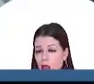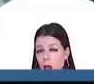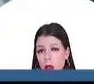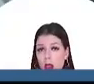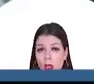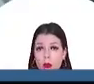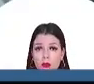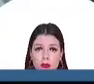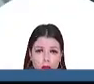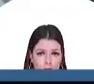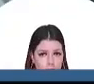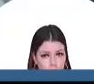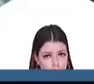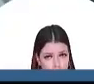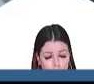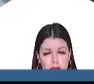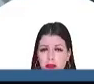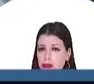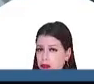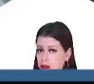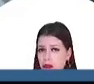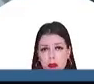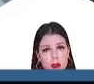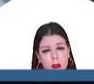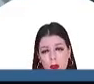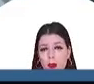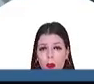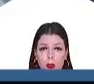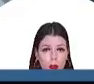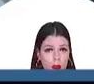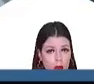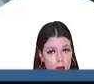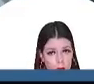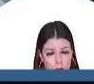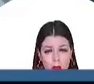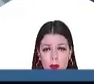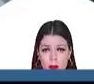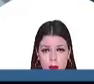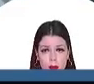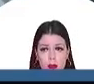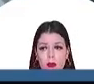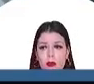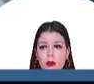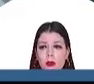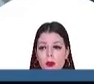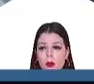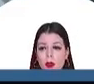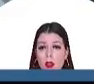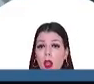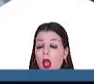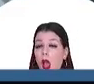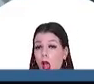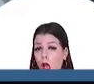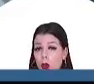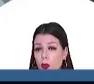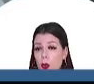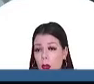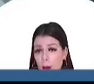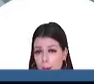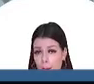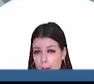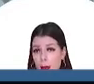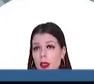à disposição de vocês perguntas a qualquer um da mesa aqui, algumas mensagens finais